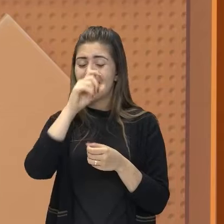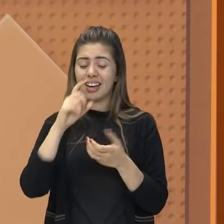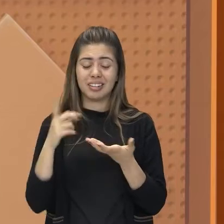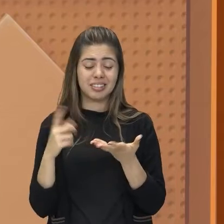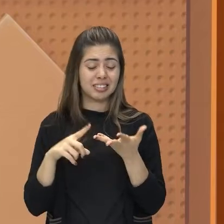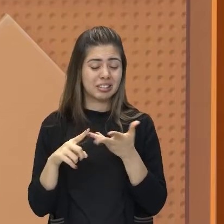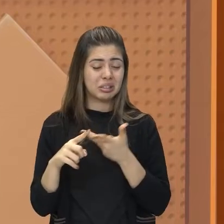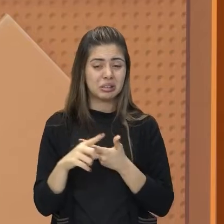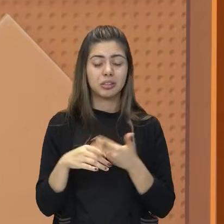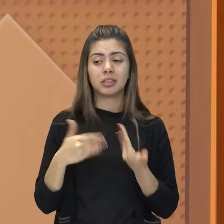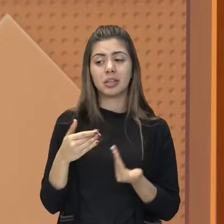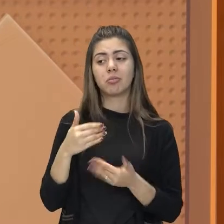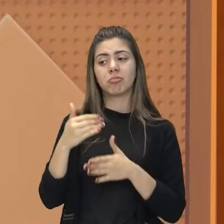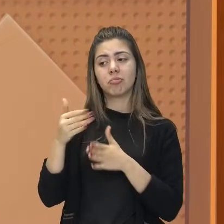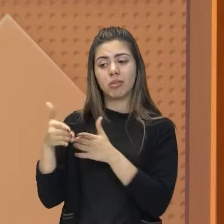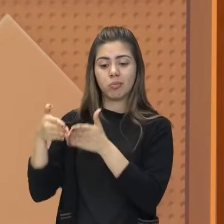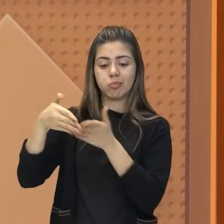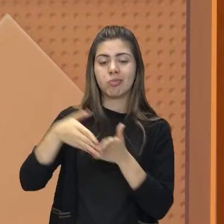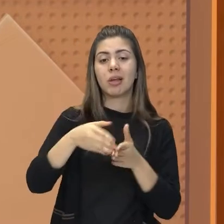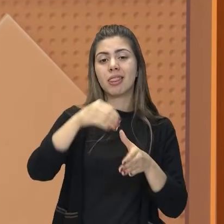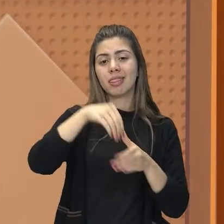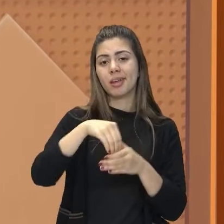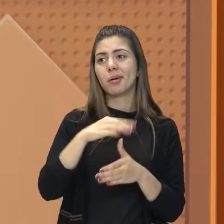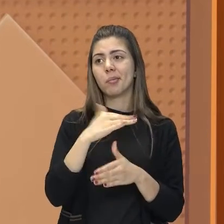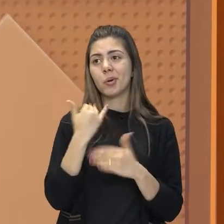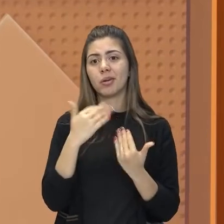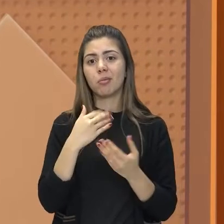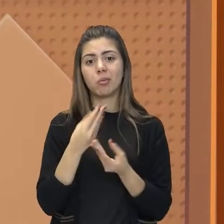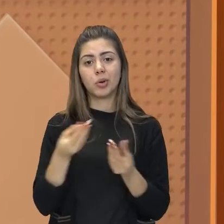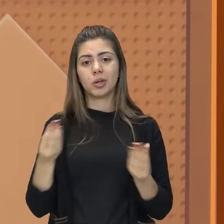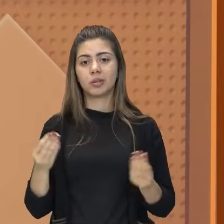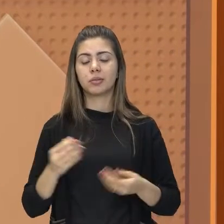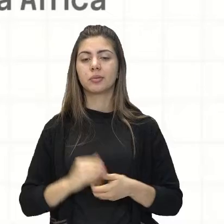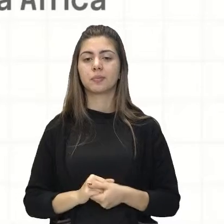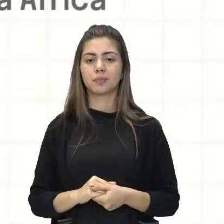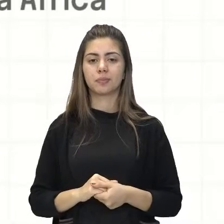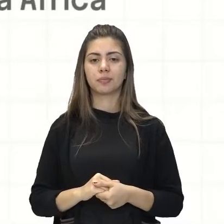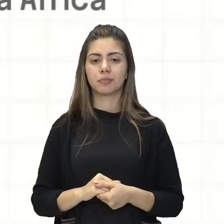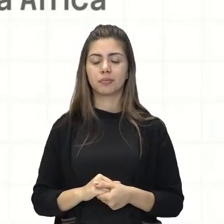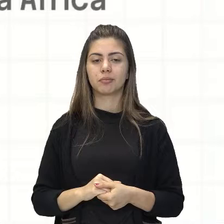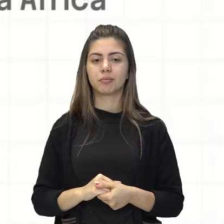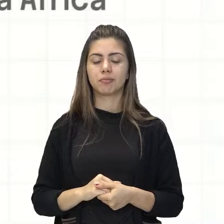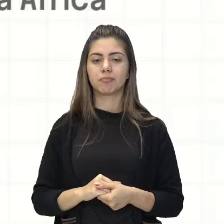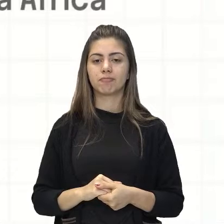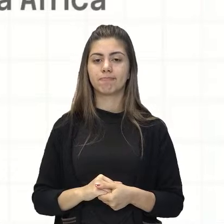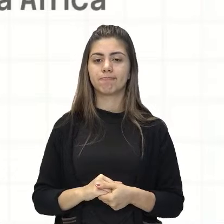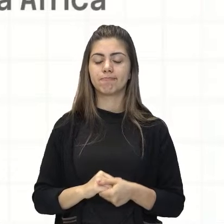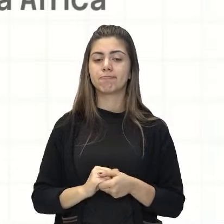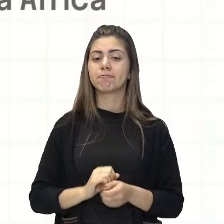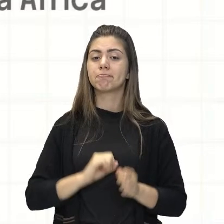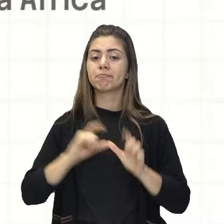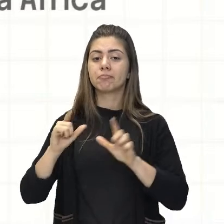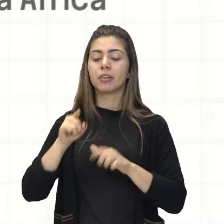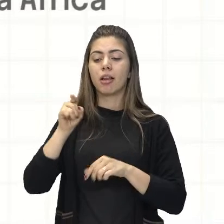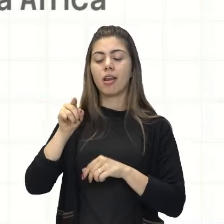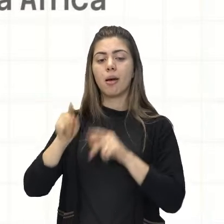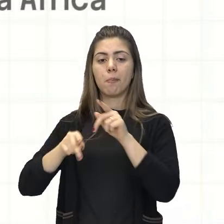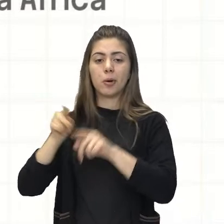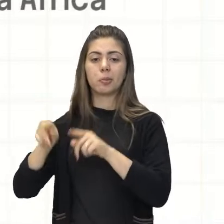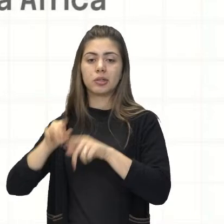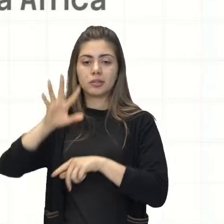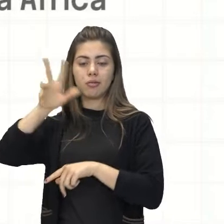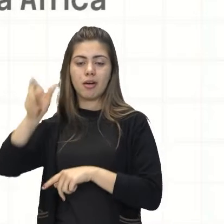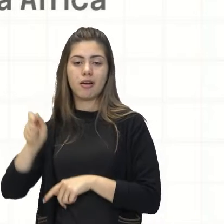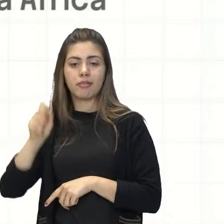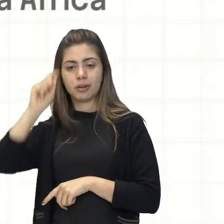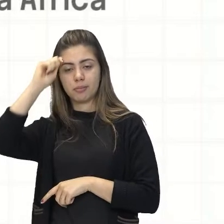esse processo. Então, vamos observar aqui a nossa cartela. A população africana trazida